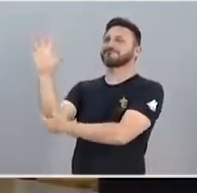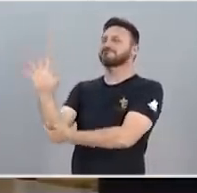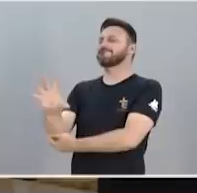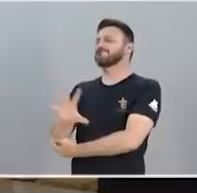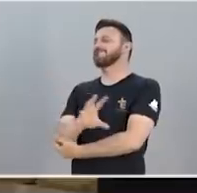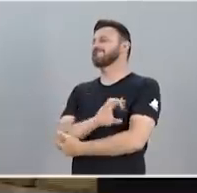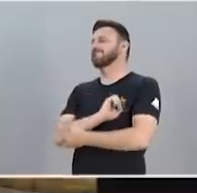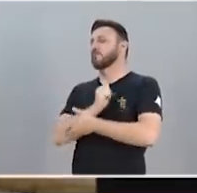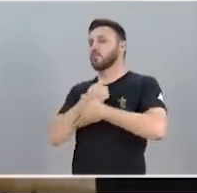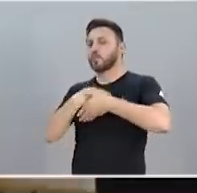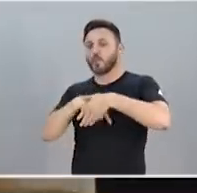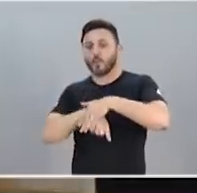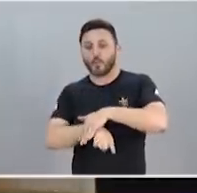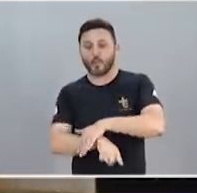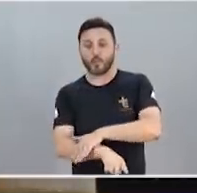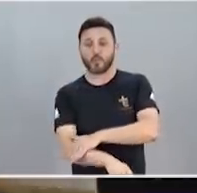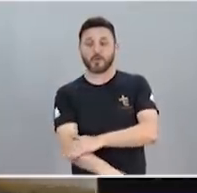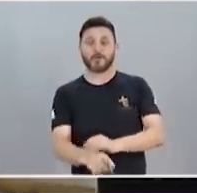amor.